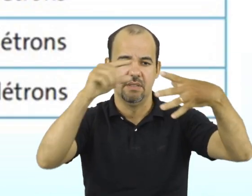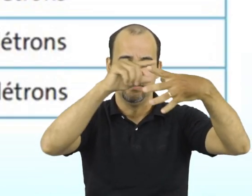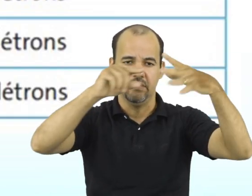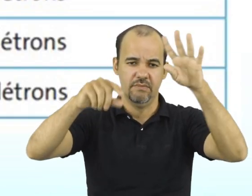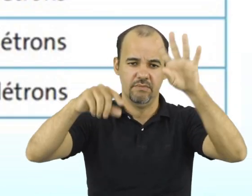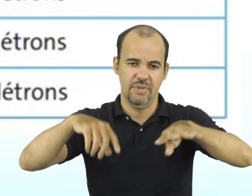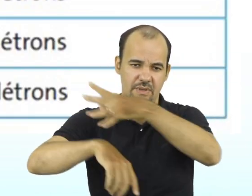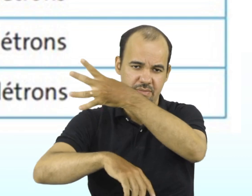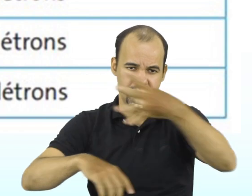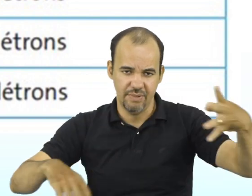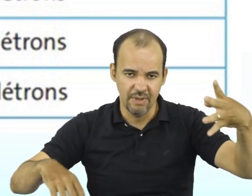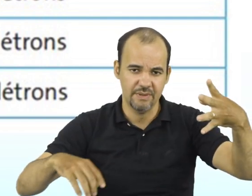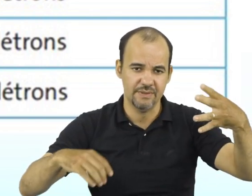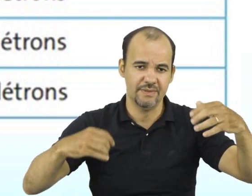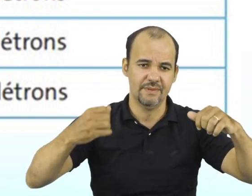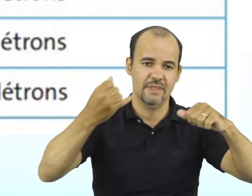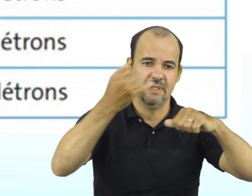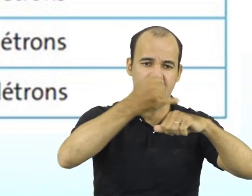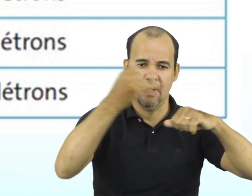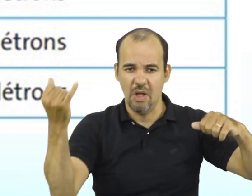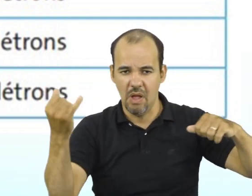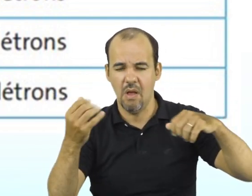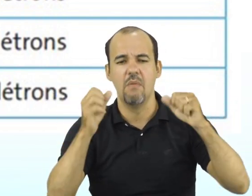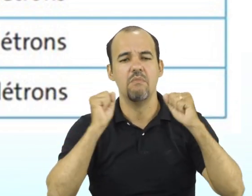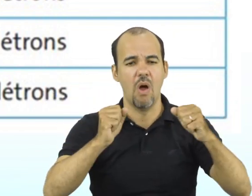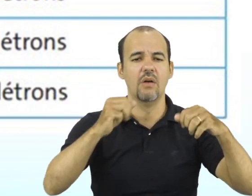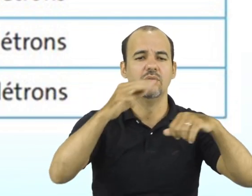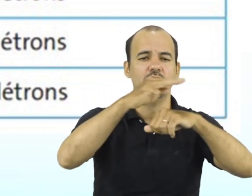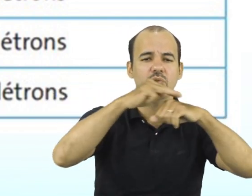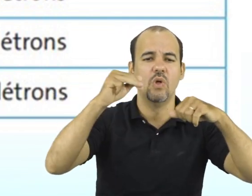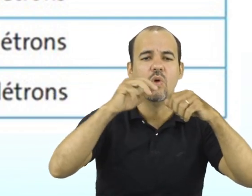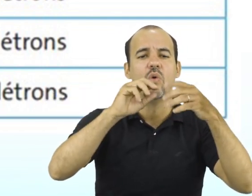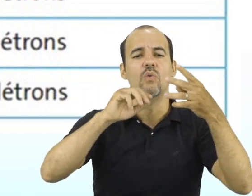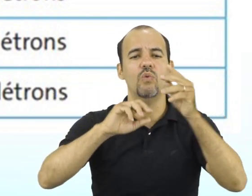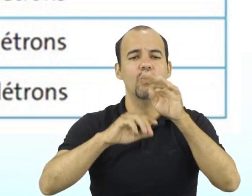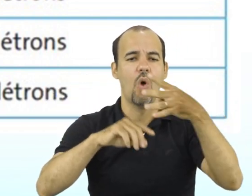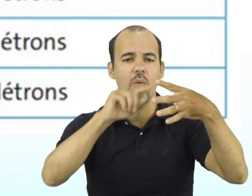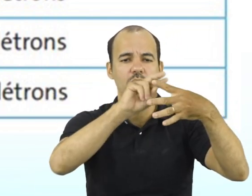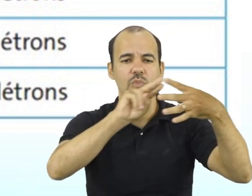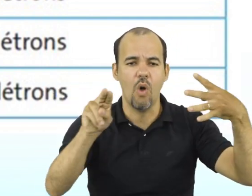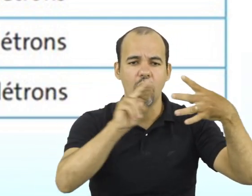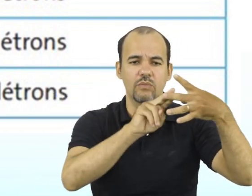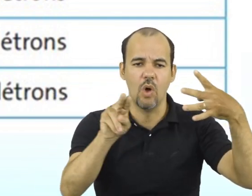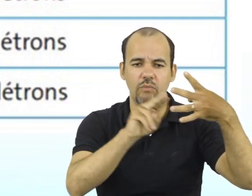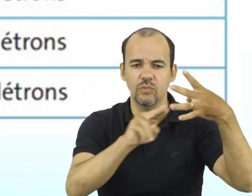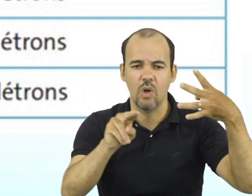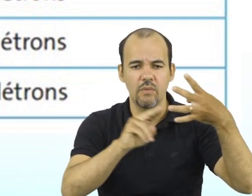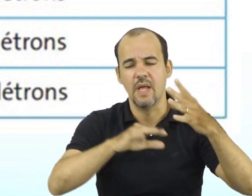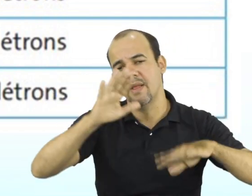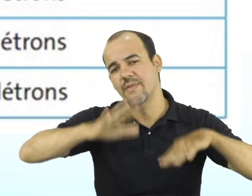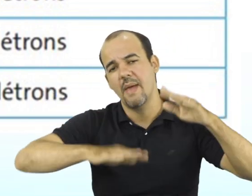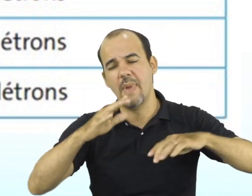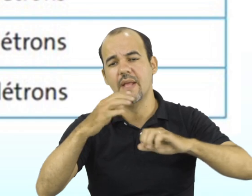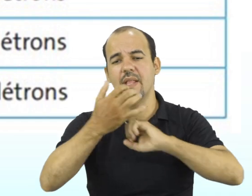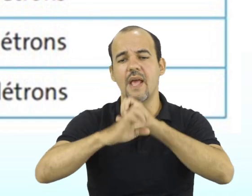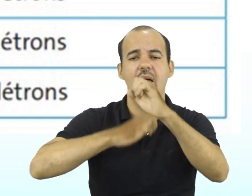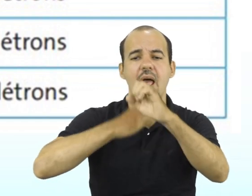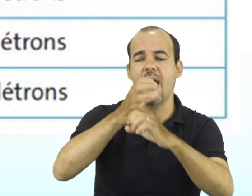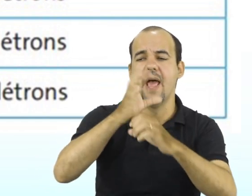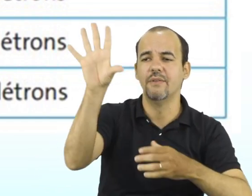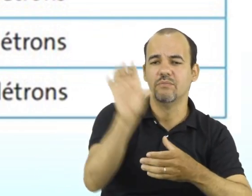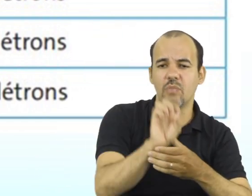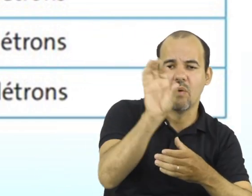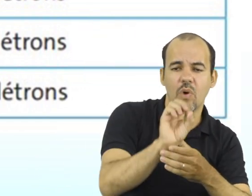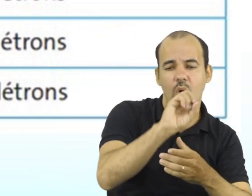cátions e ânions podem ser chamados de monovalente, bivalente, trivalente, tetravalente. Depende de quantos elétrons ele ganha